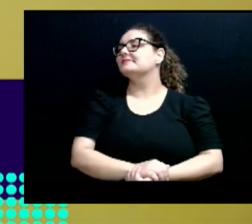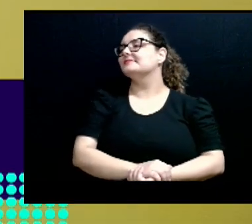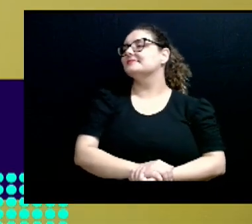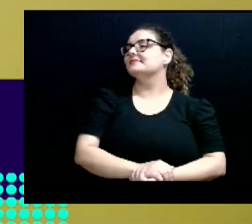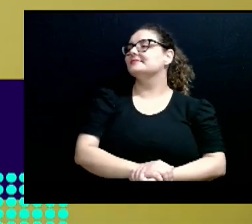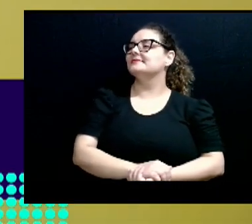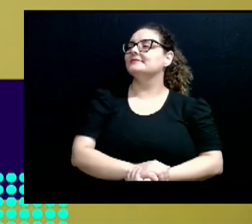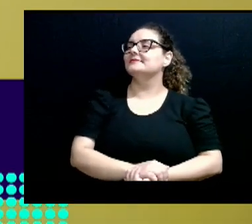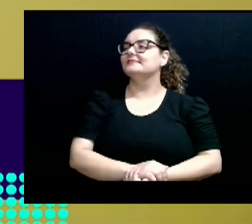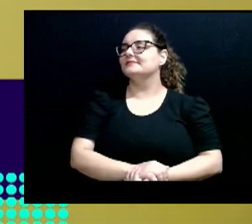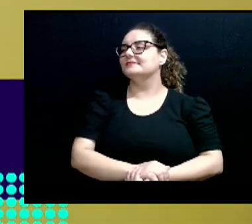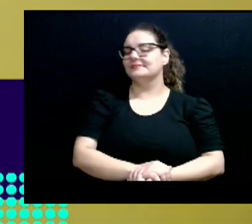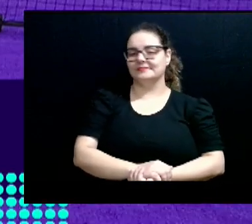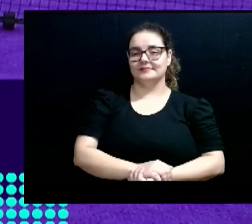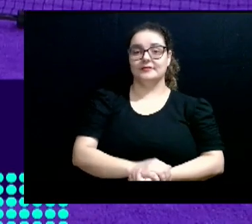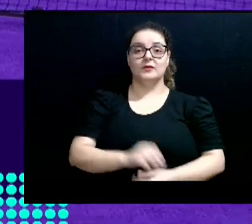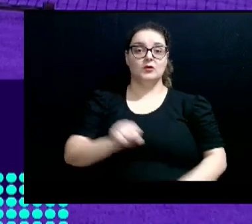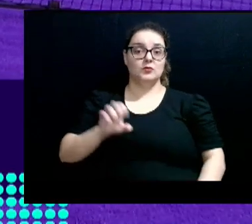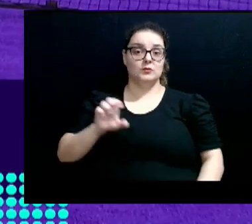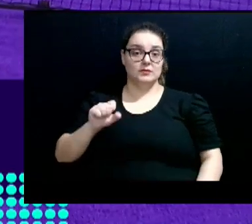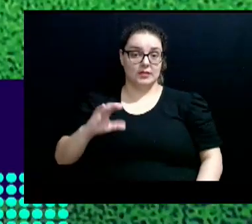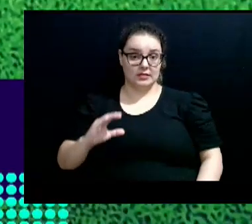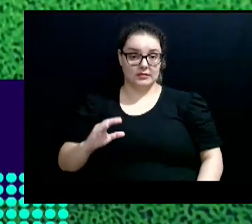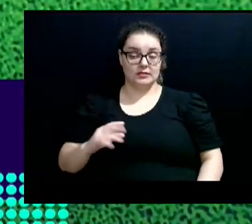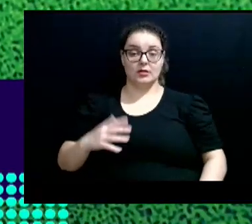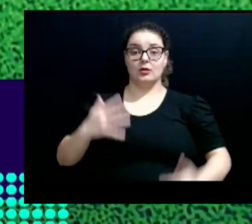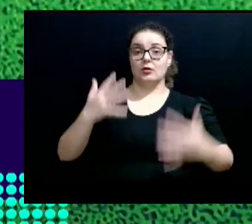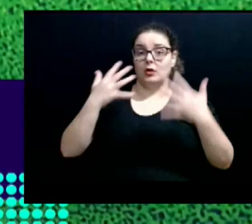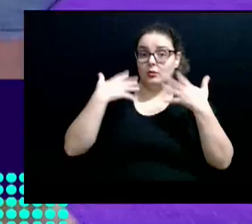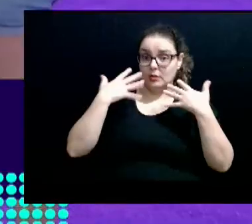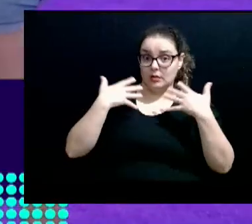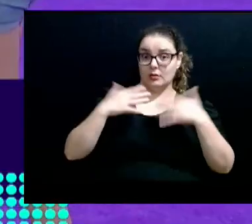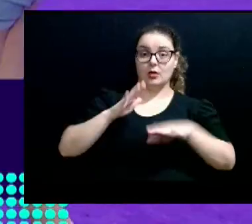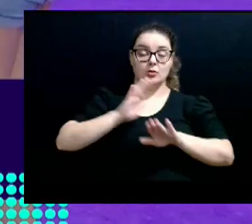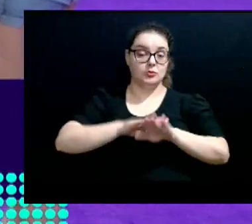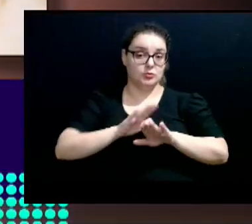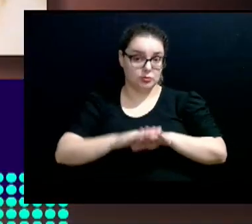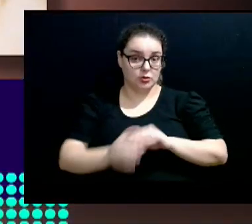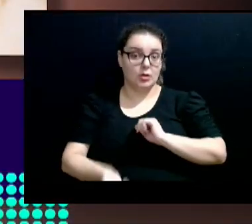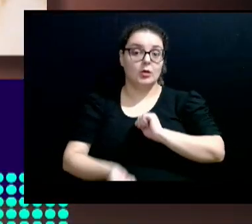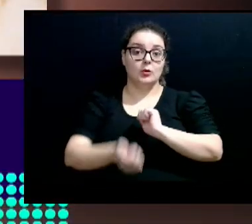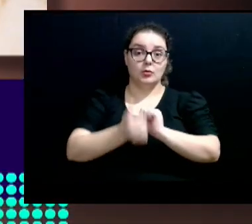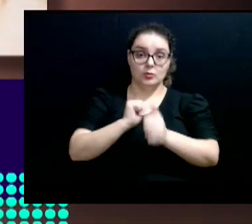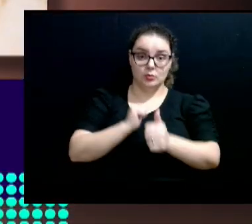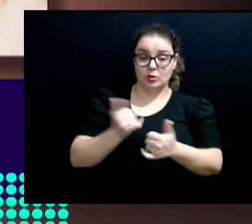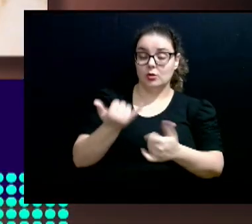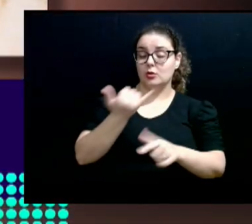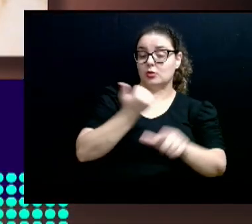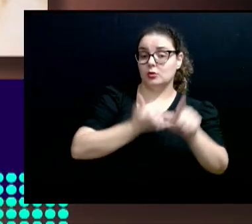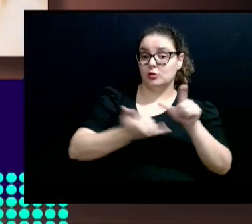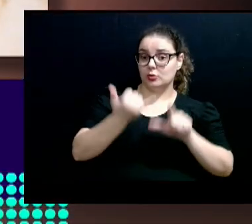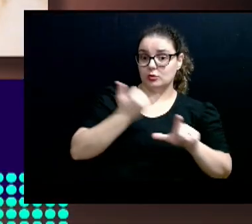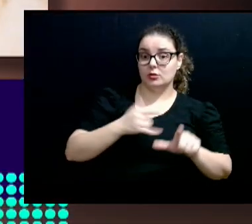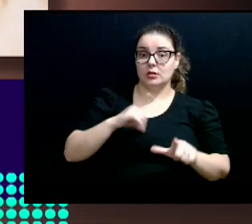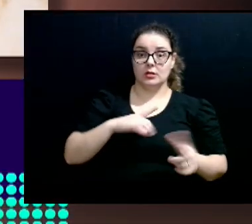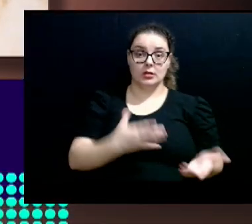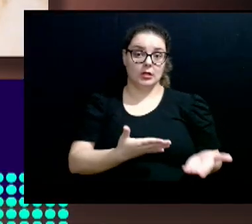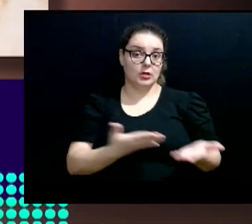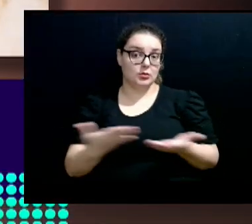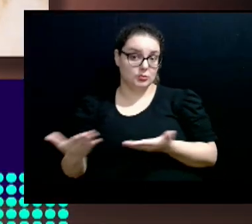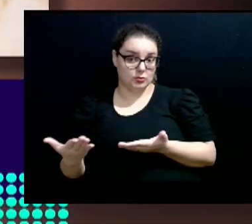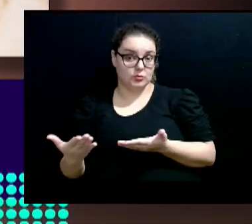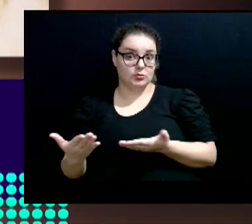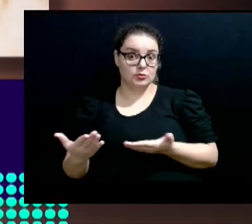No Sesc, além do Sesc Verão com as atividades esportivas lúdicas, tem o espetáculo As Aventuras